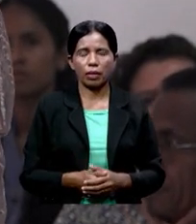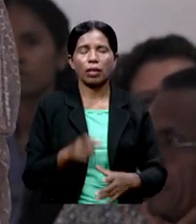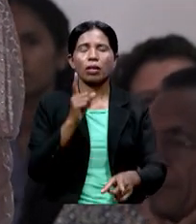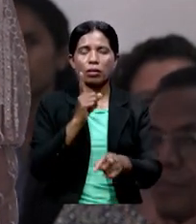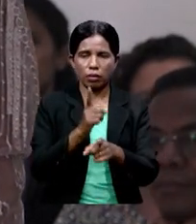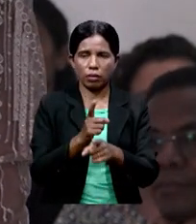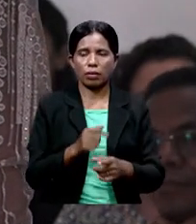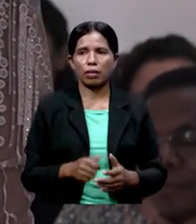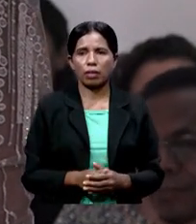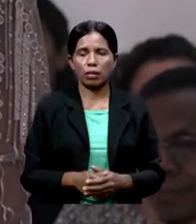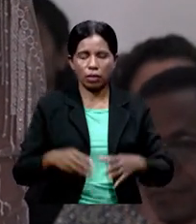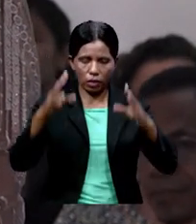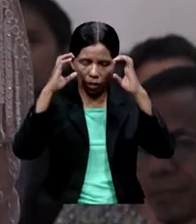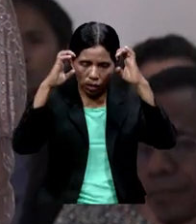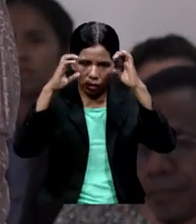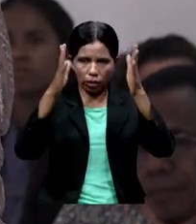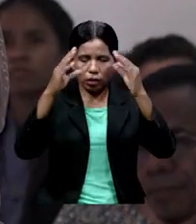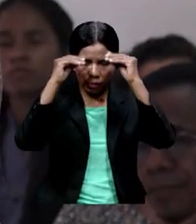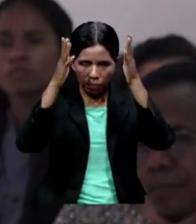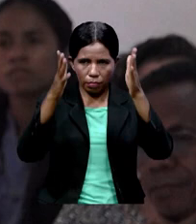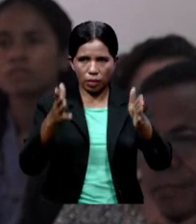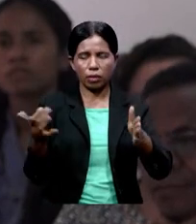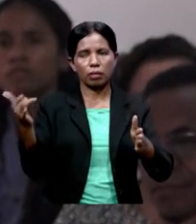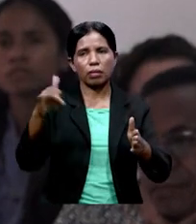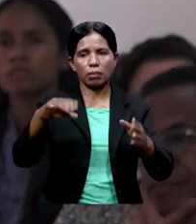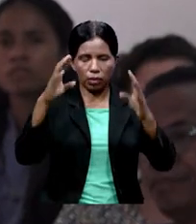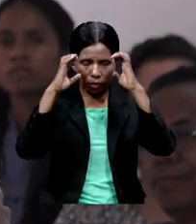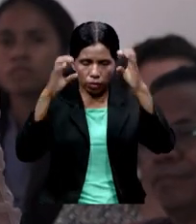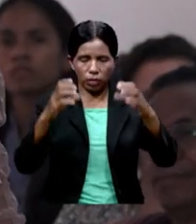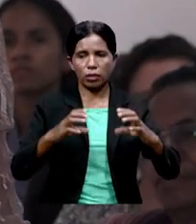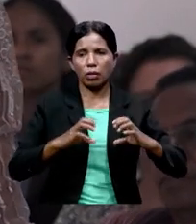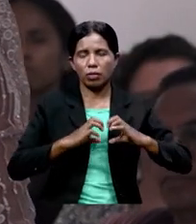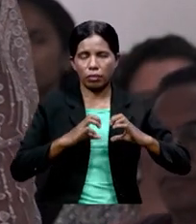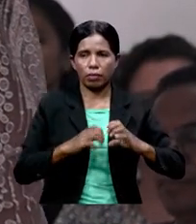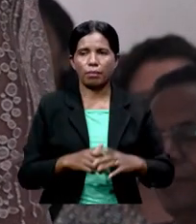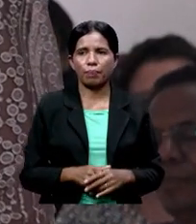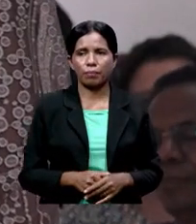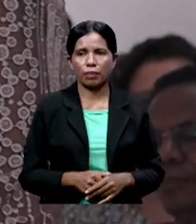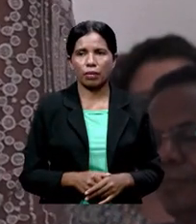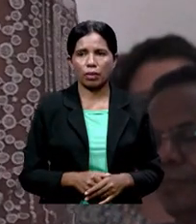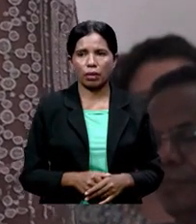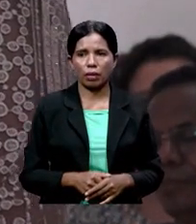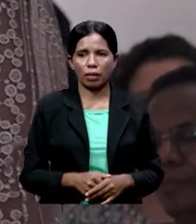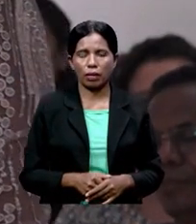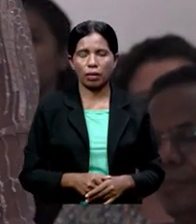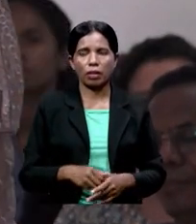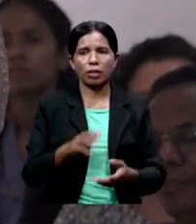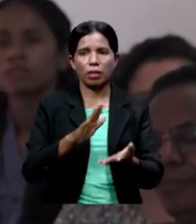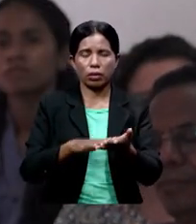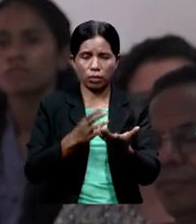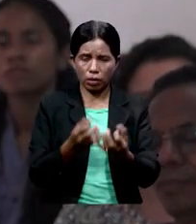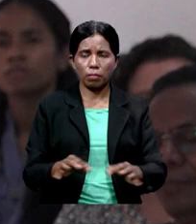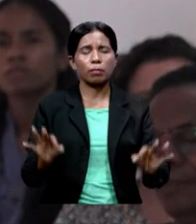Lostuni, educador no sistema de educação de FUA. A gestão escolar é